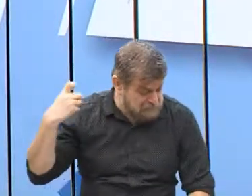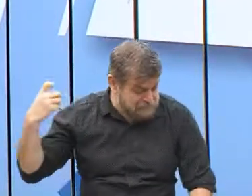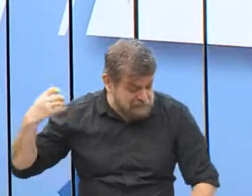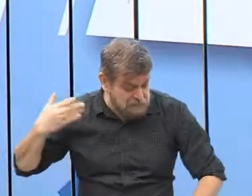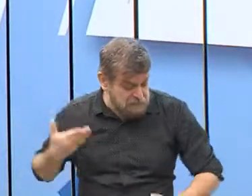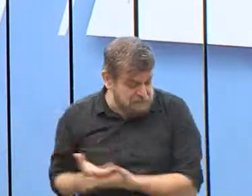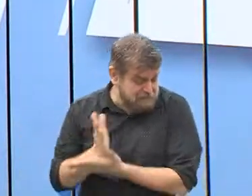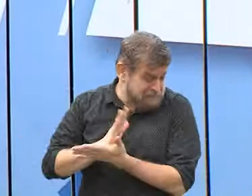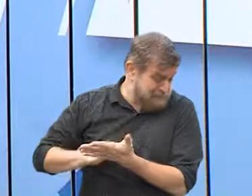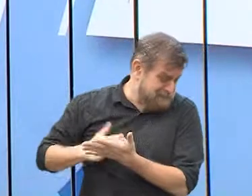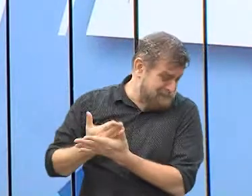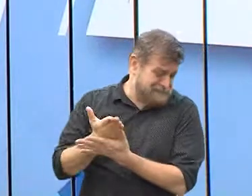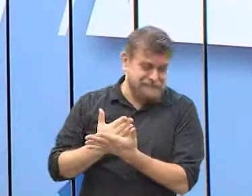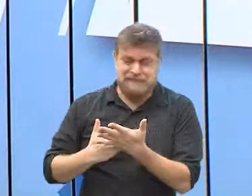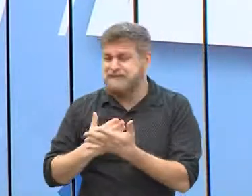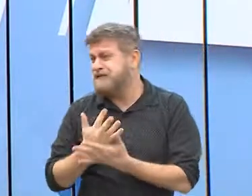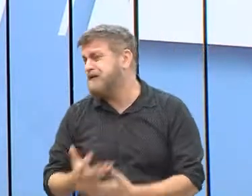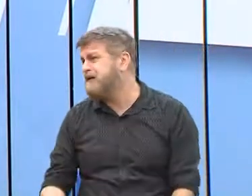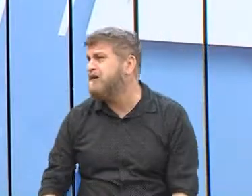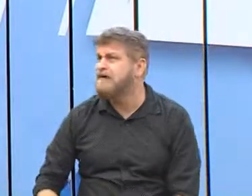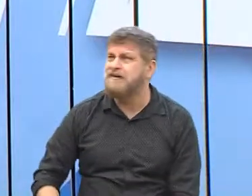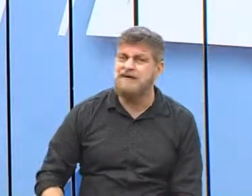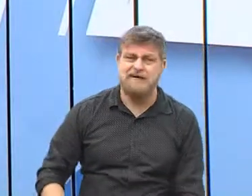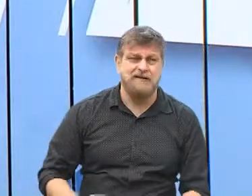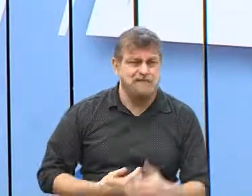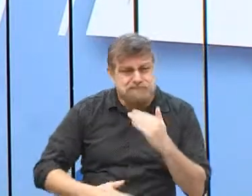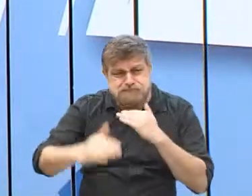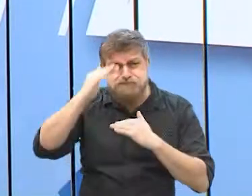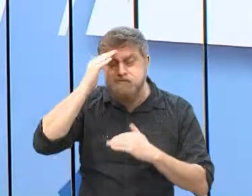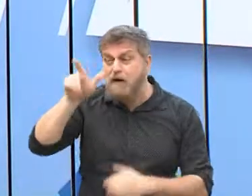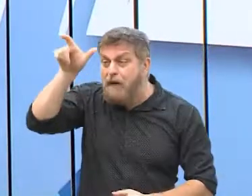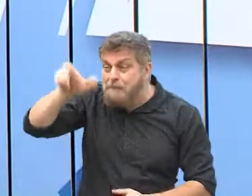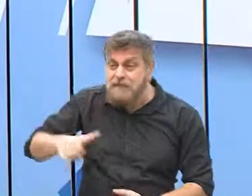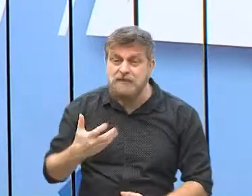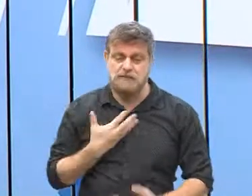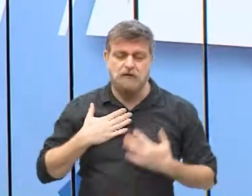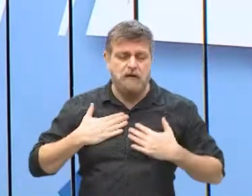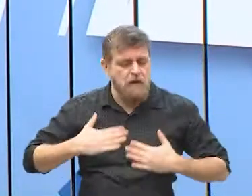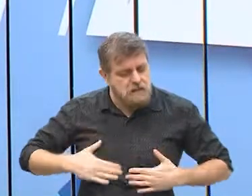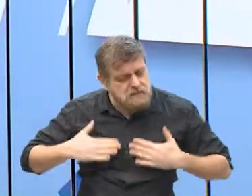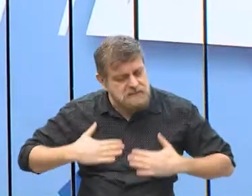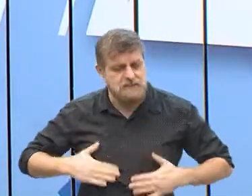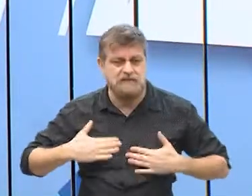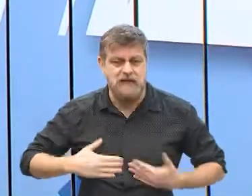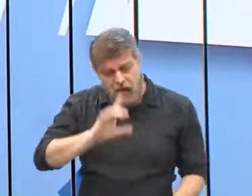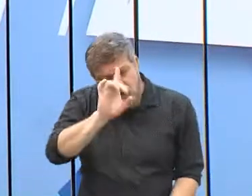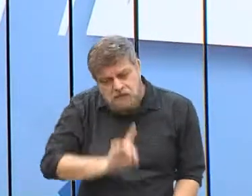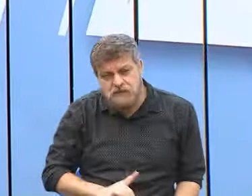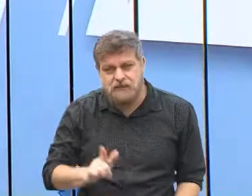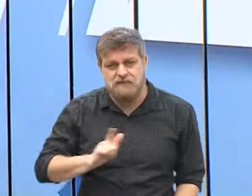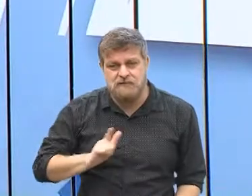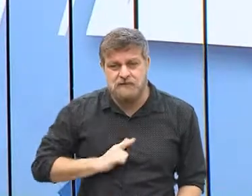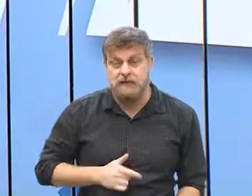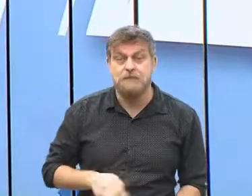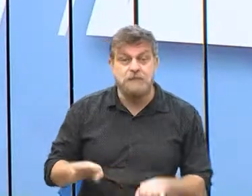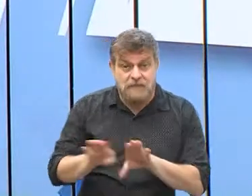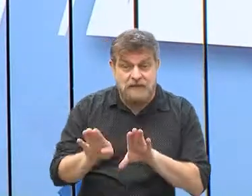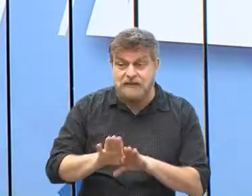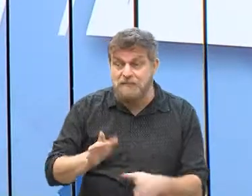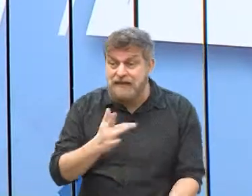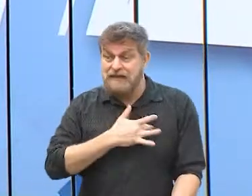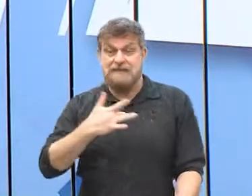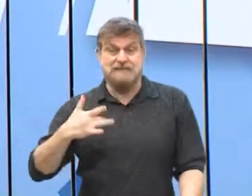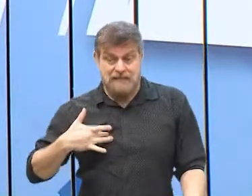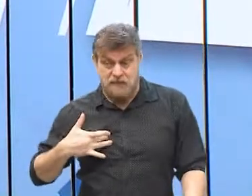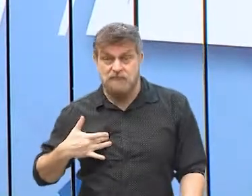pessoas no entorno, interferindo no direito sagrado do sossego, do descanso, né? Muitas vezes comprometendo a saúde,